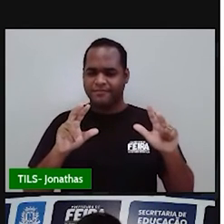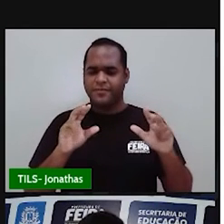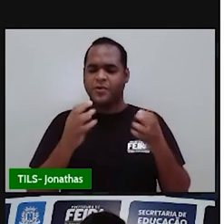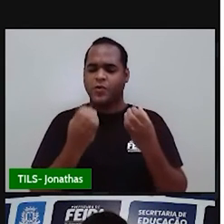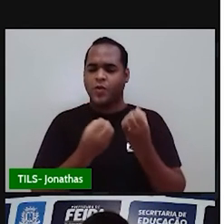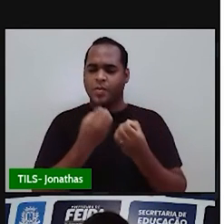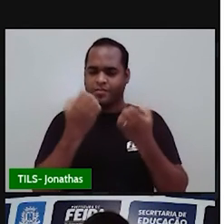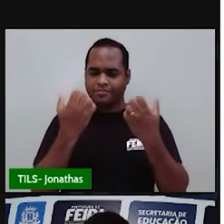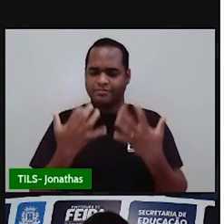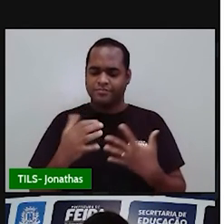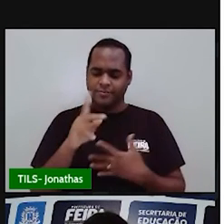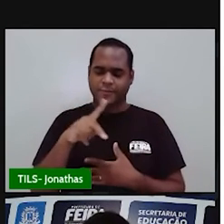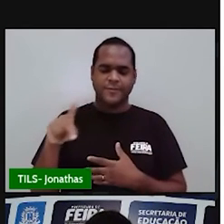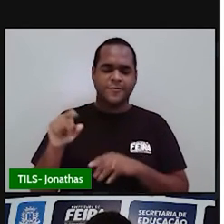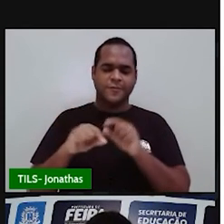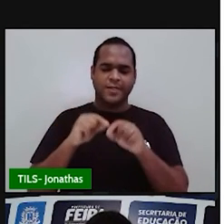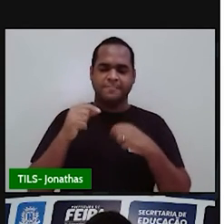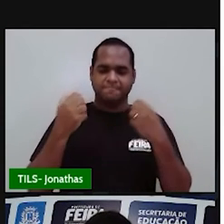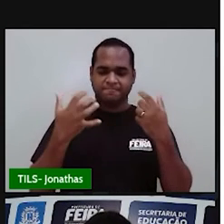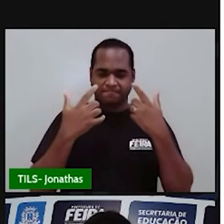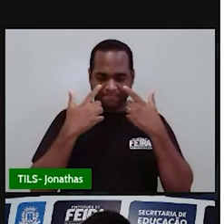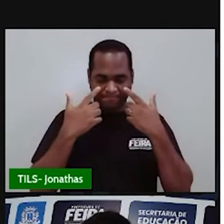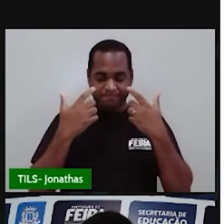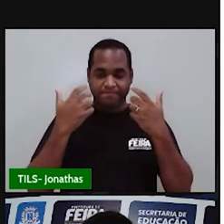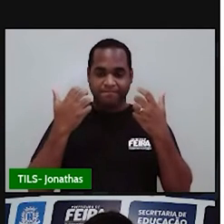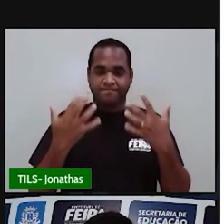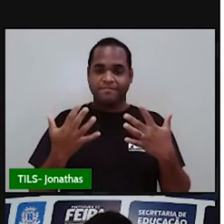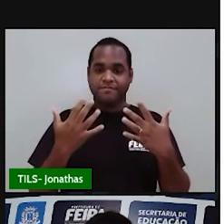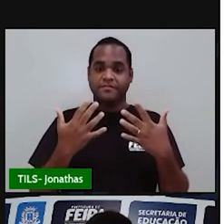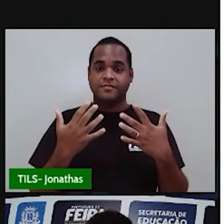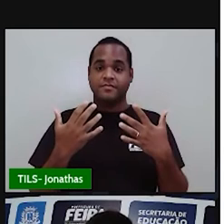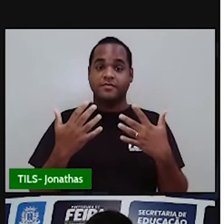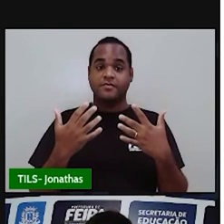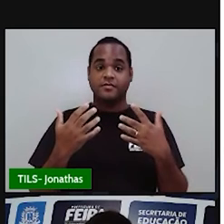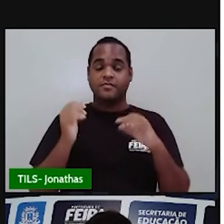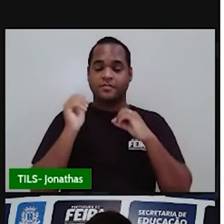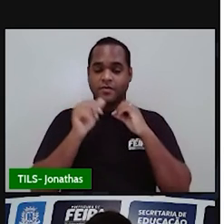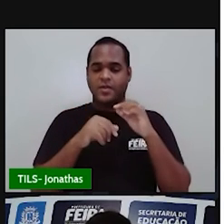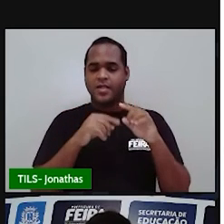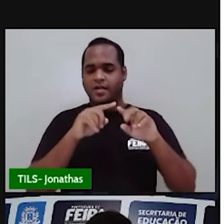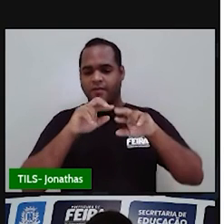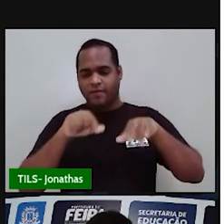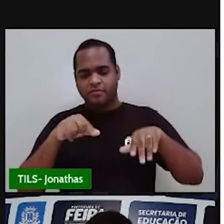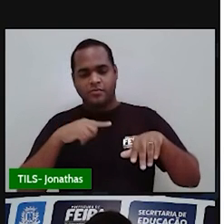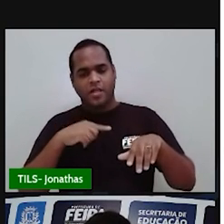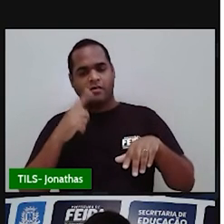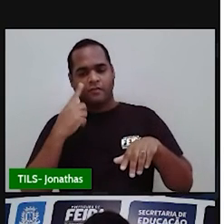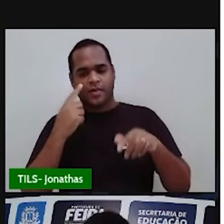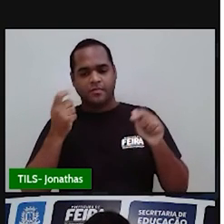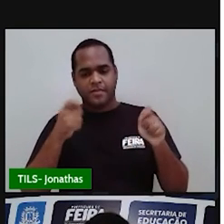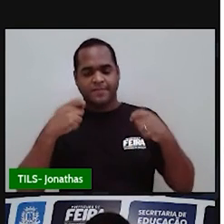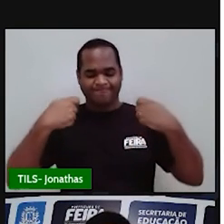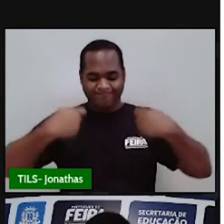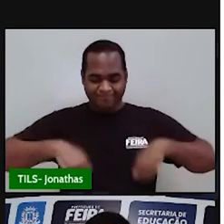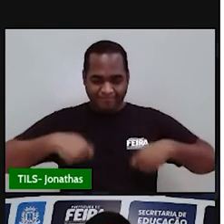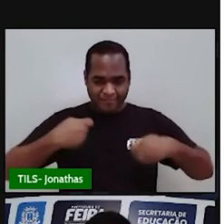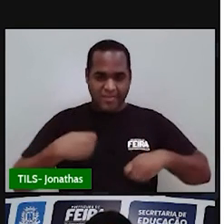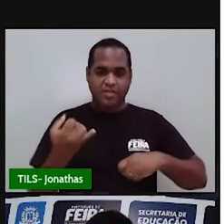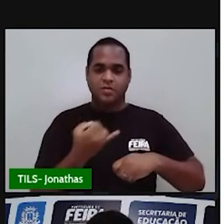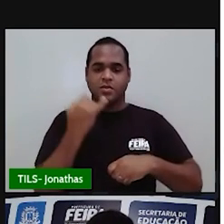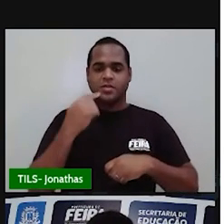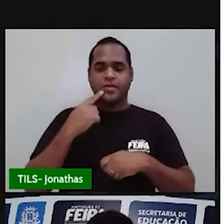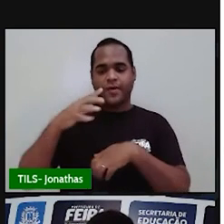faz isso, professor? Olha só, todas as vezes que você precisar pegar, né,